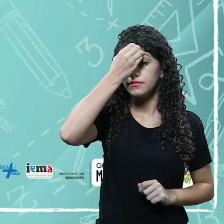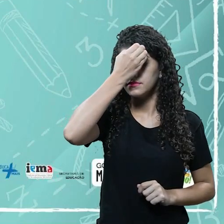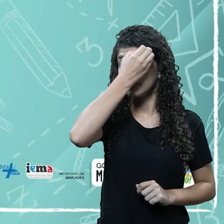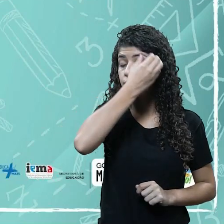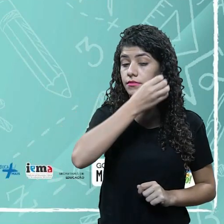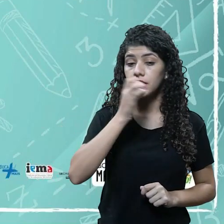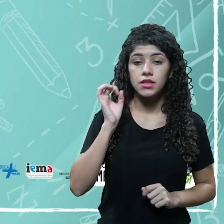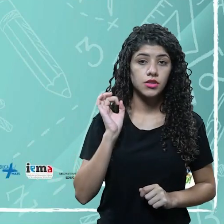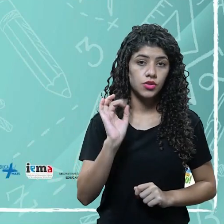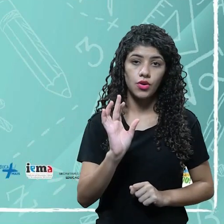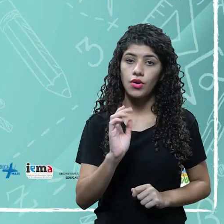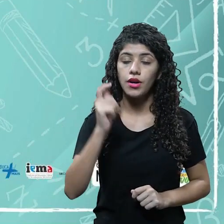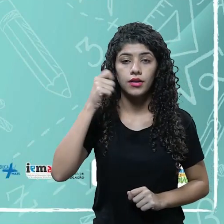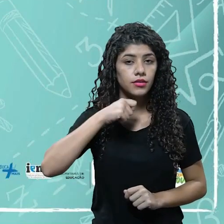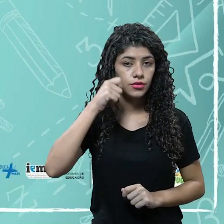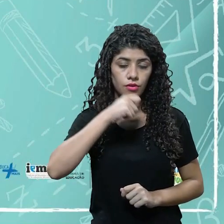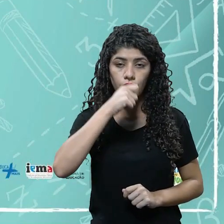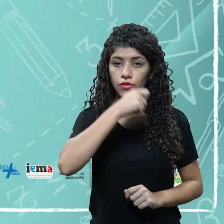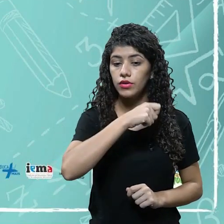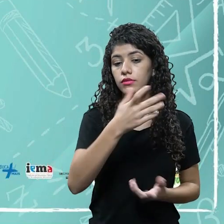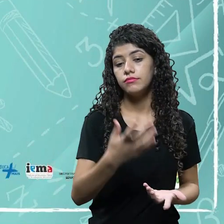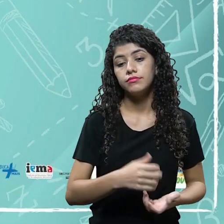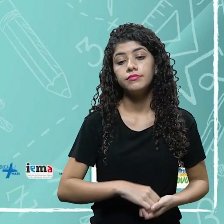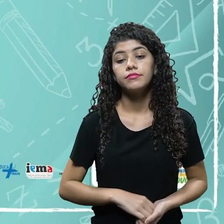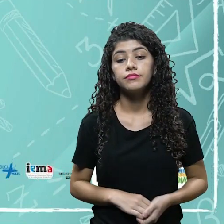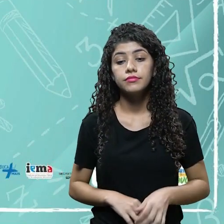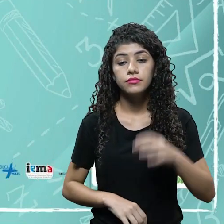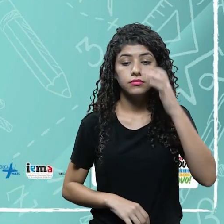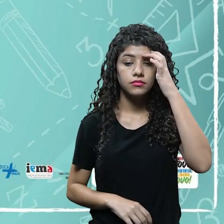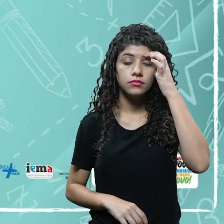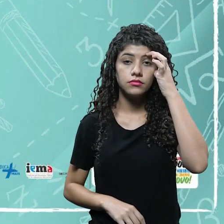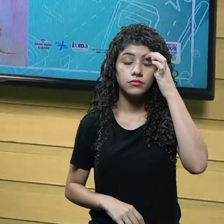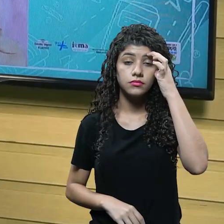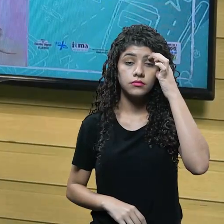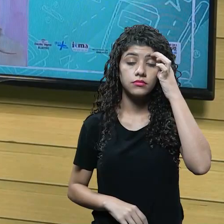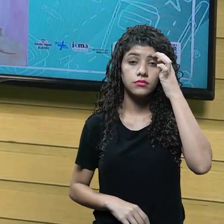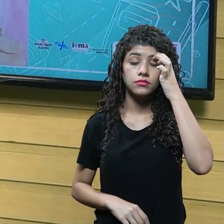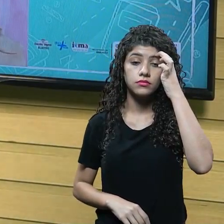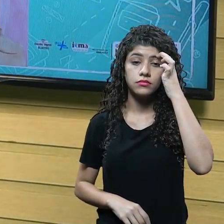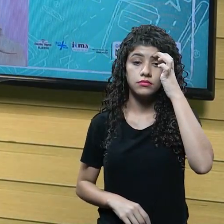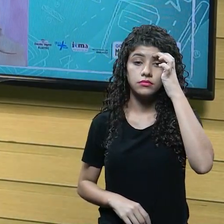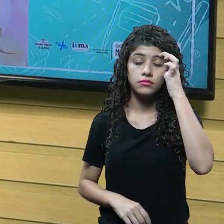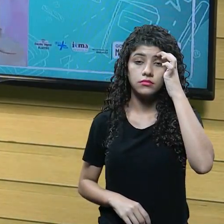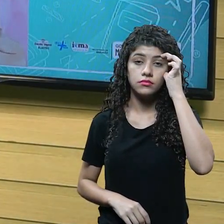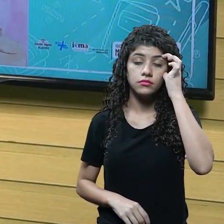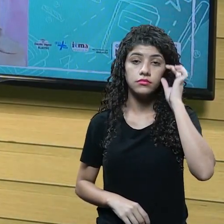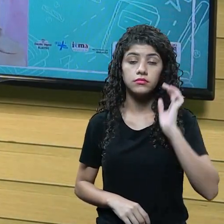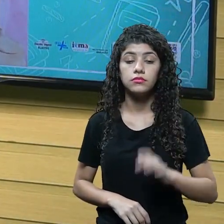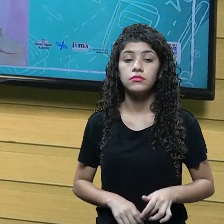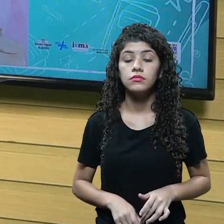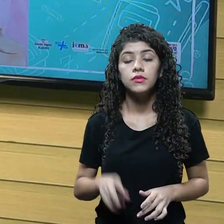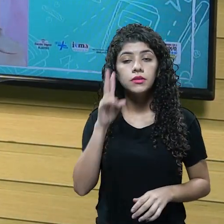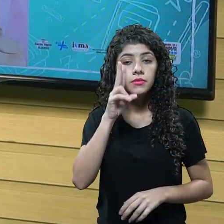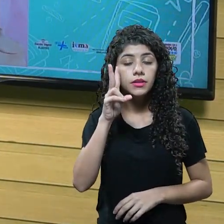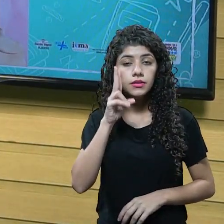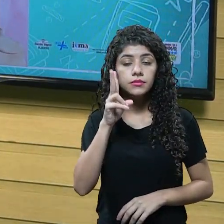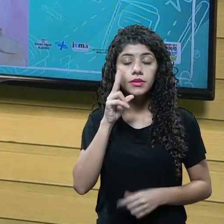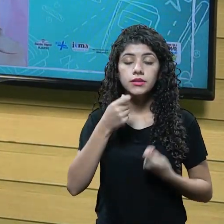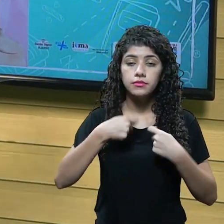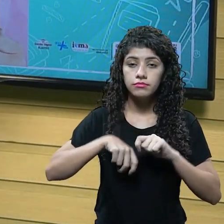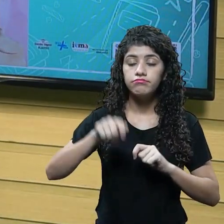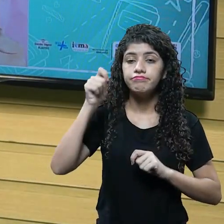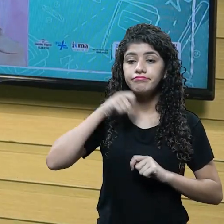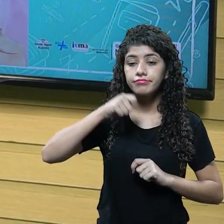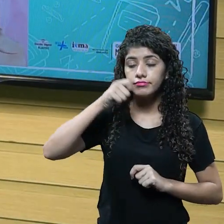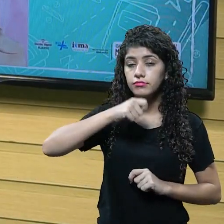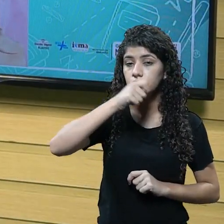marca para se escovar os dentes? Então, o Colgate ele coloca como se fosse ela, tá? Então, para lembrar o cliente, assim por diante, o consumidor, o